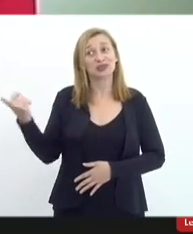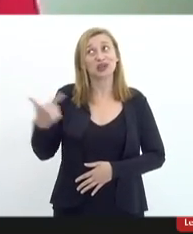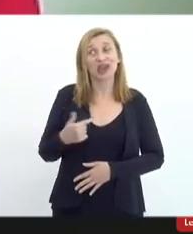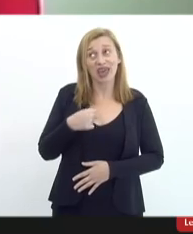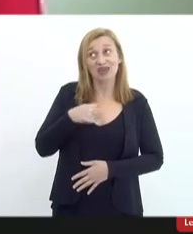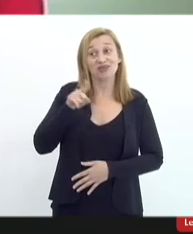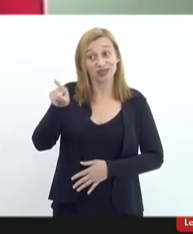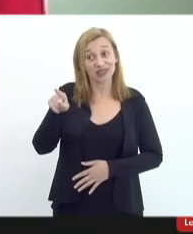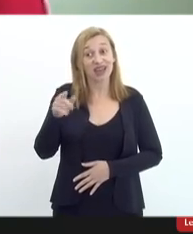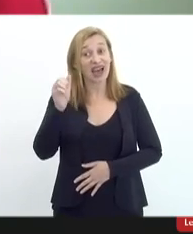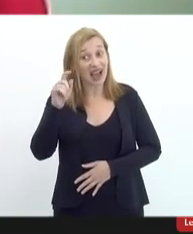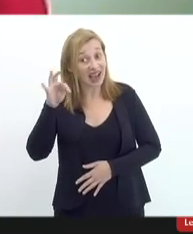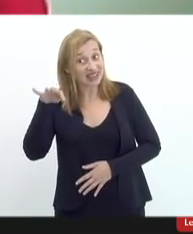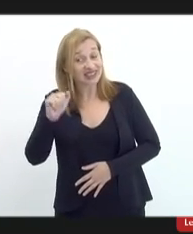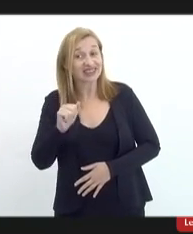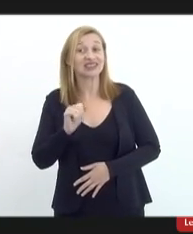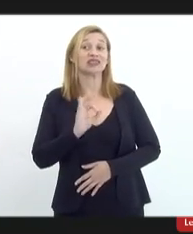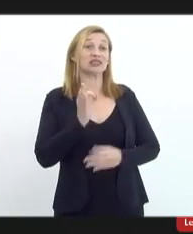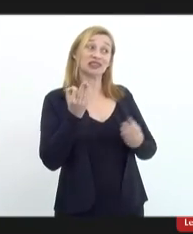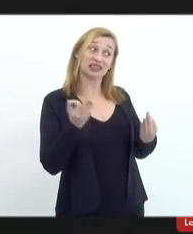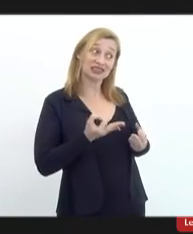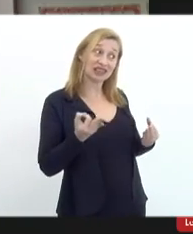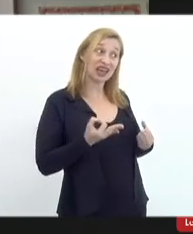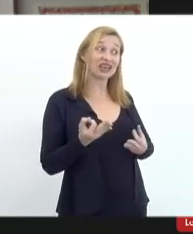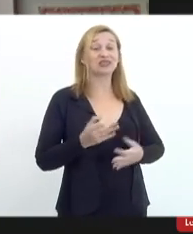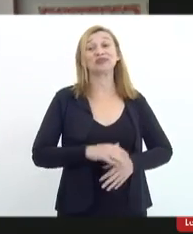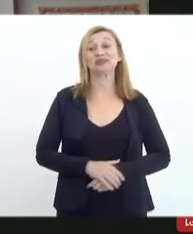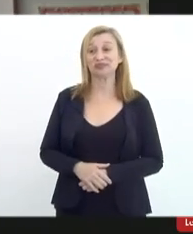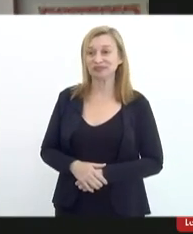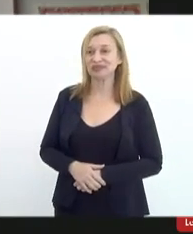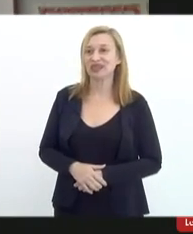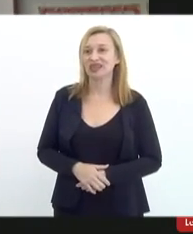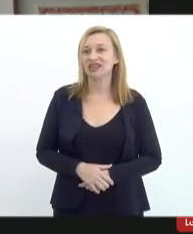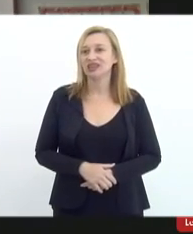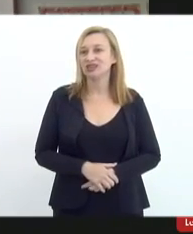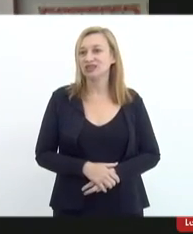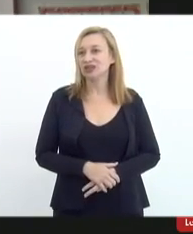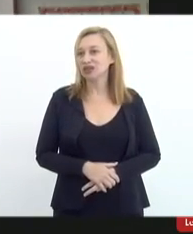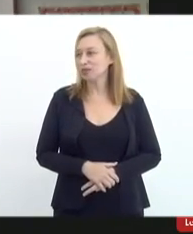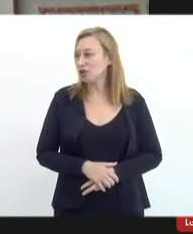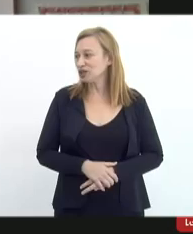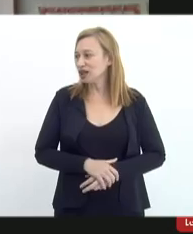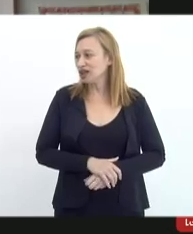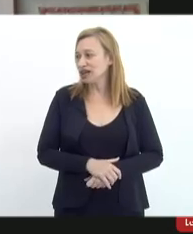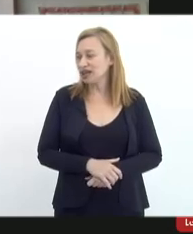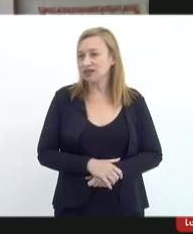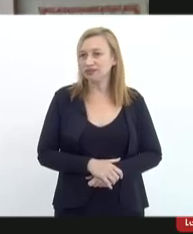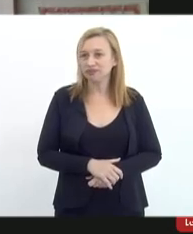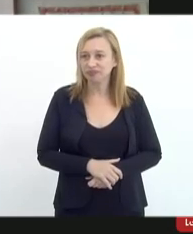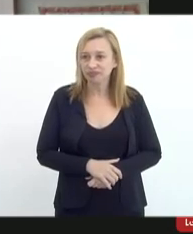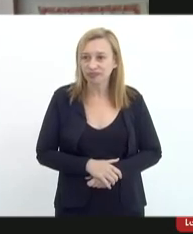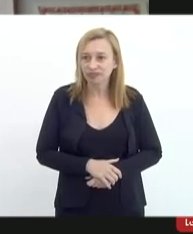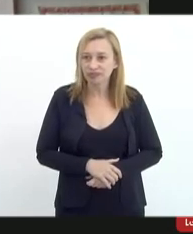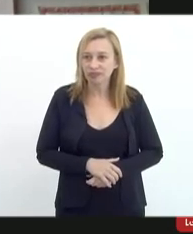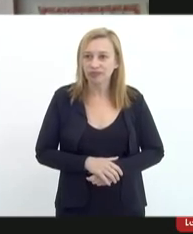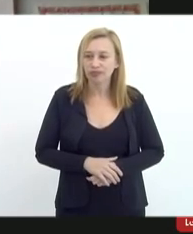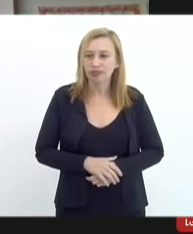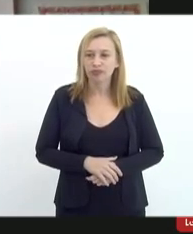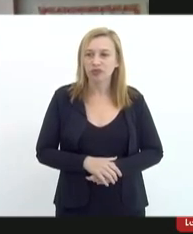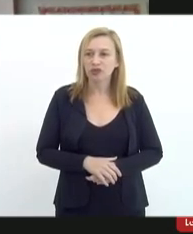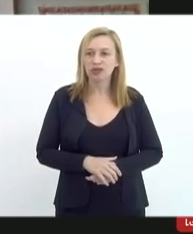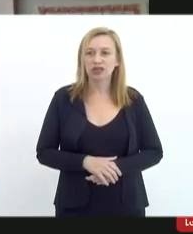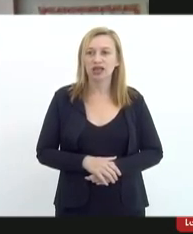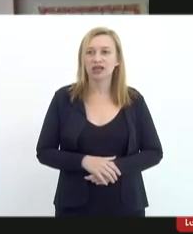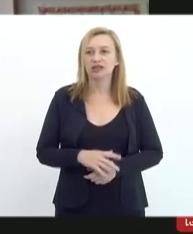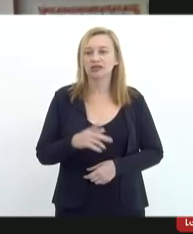Átila. Apenas uma provocação à Mônica. E depois, em seguida, para os nossos palestrantes, para as nossas